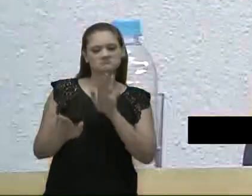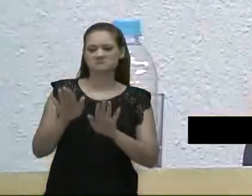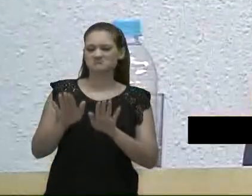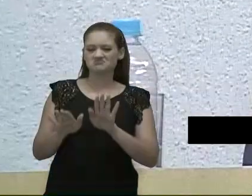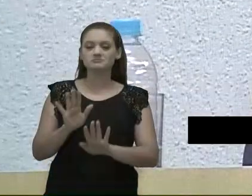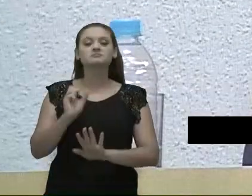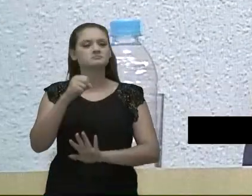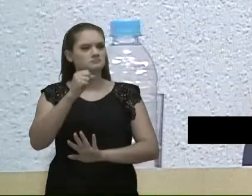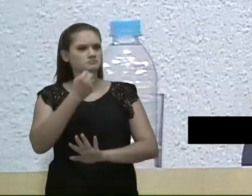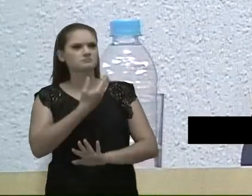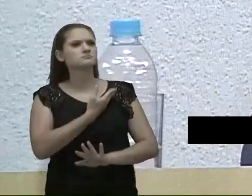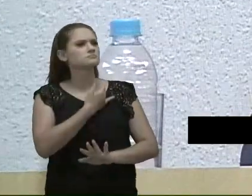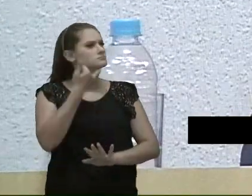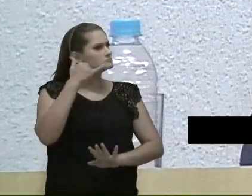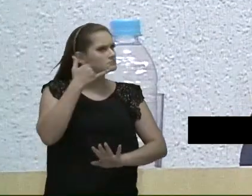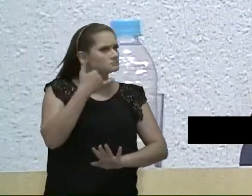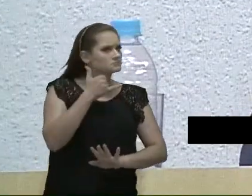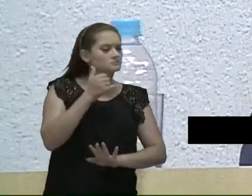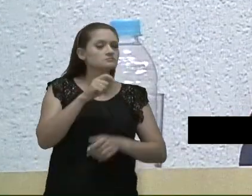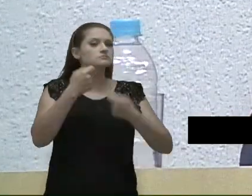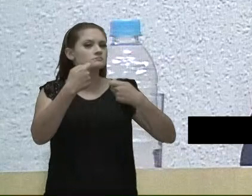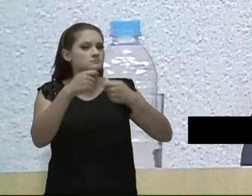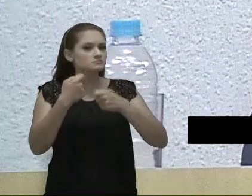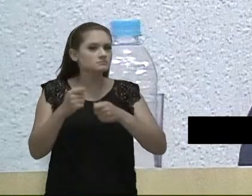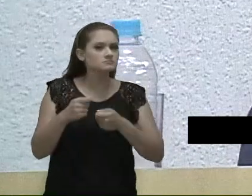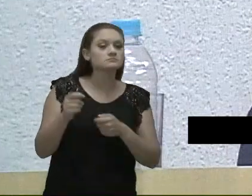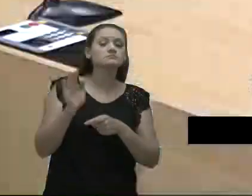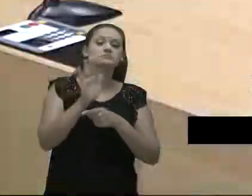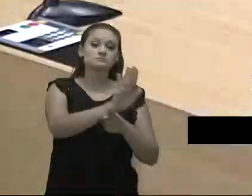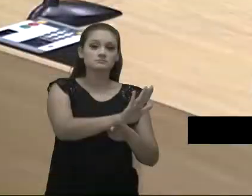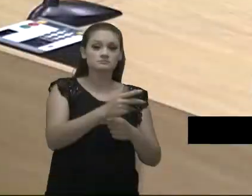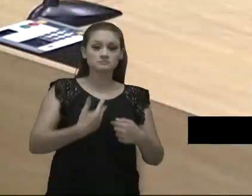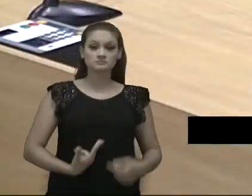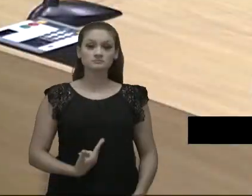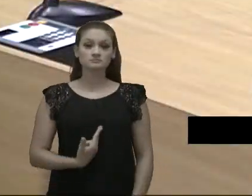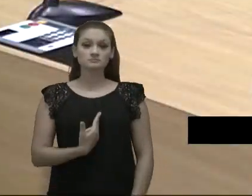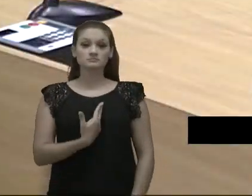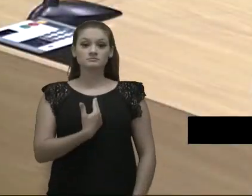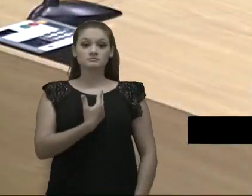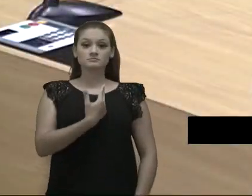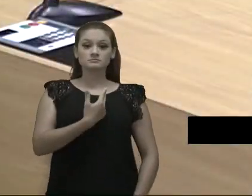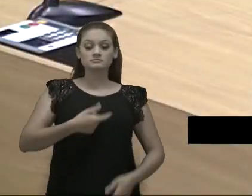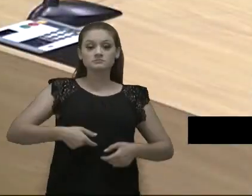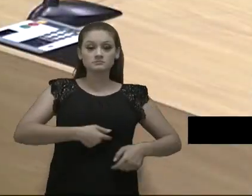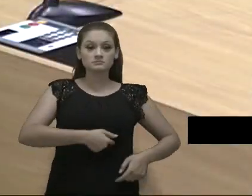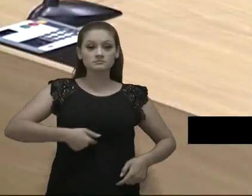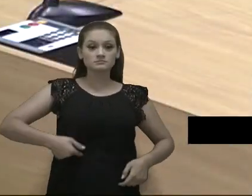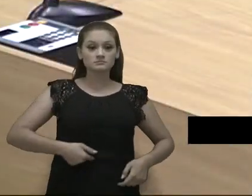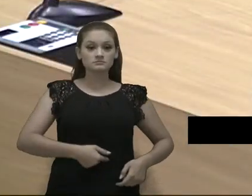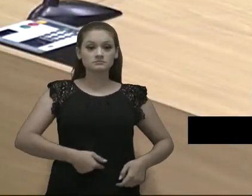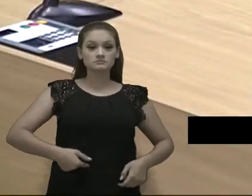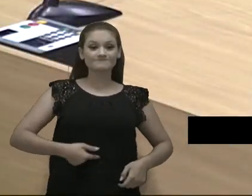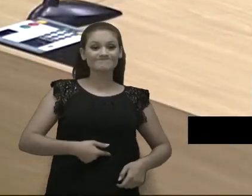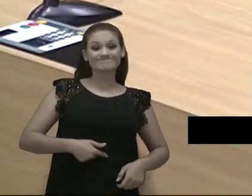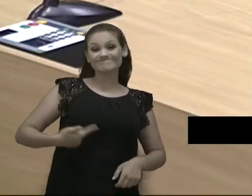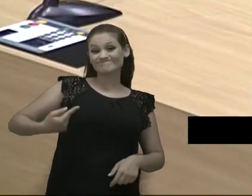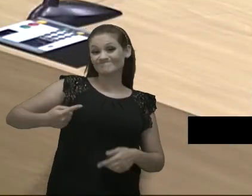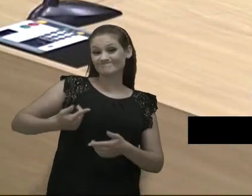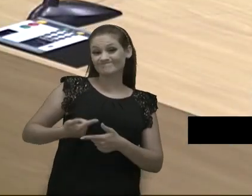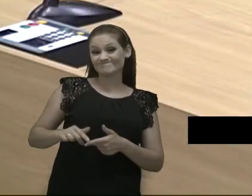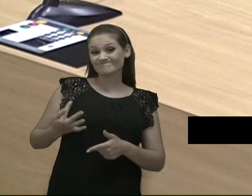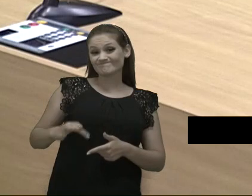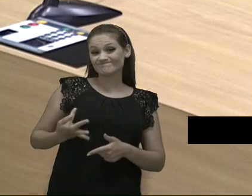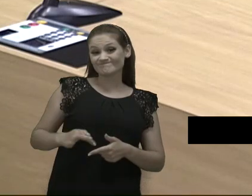então? Isso, uma colega me ligou e chamou que estava com o abdômen aberto, que ela tinha lesado o intestino do paciente e ela estava